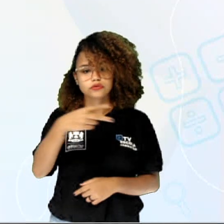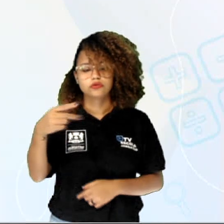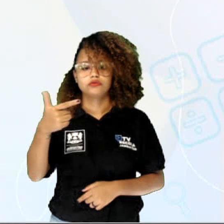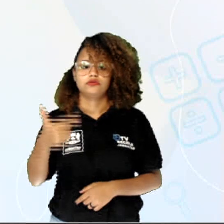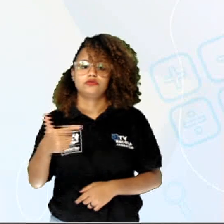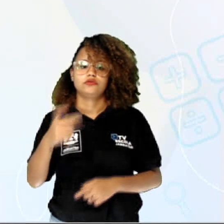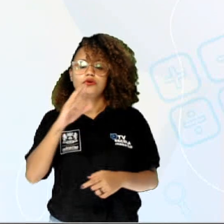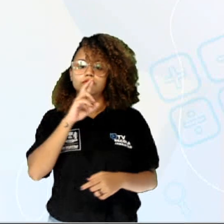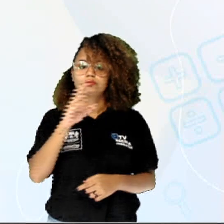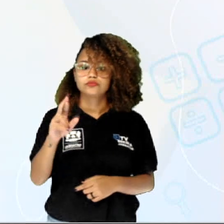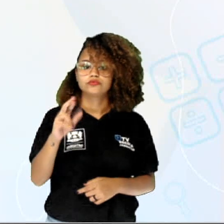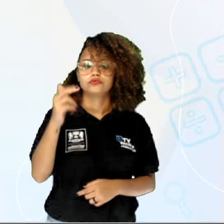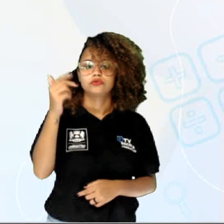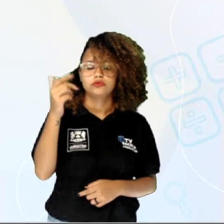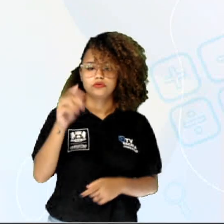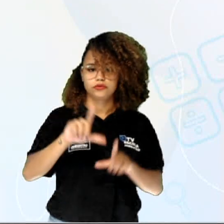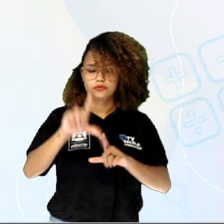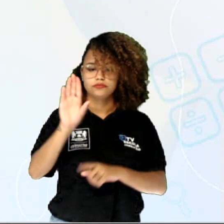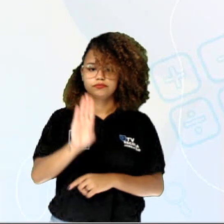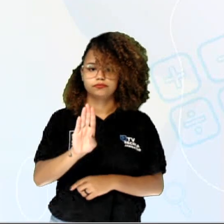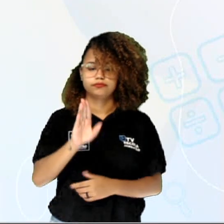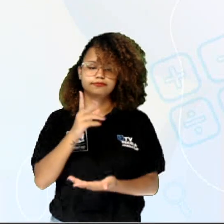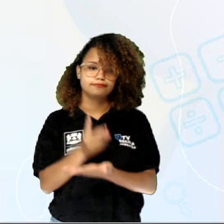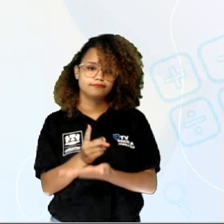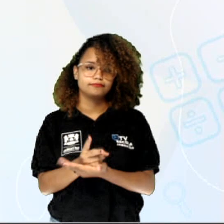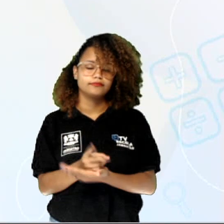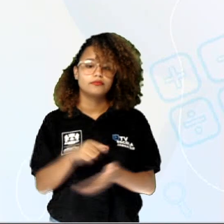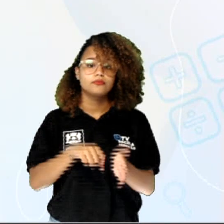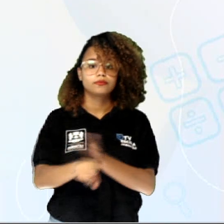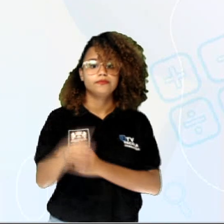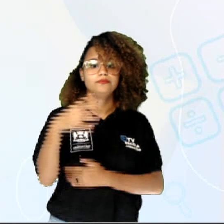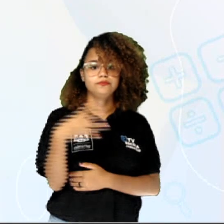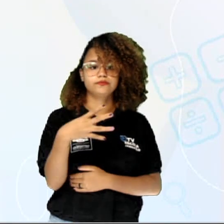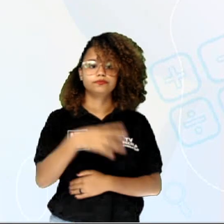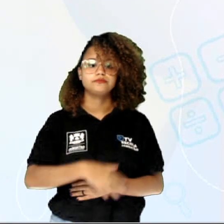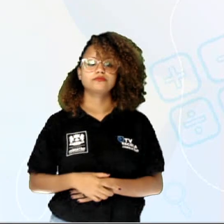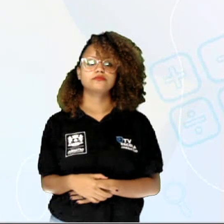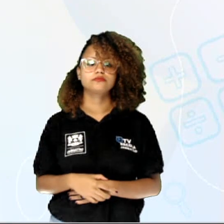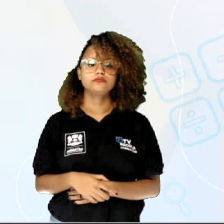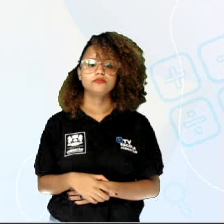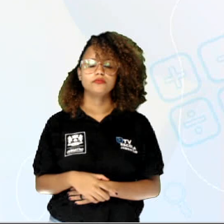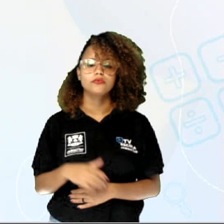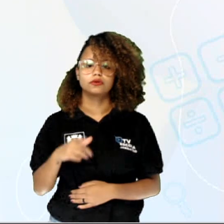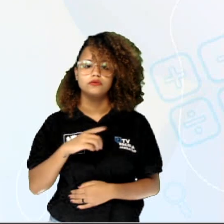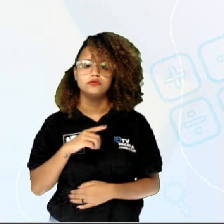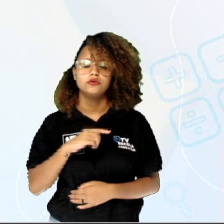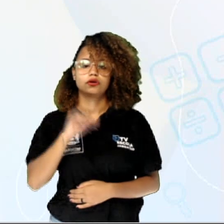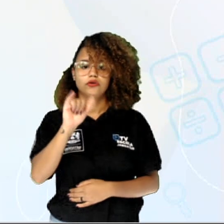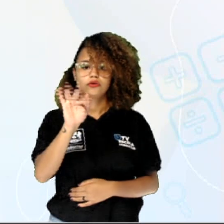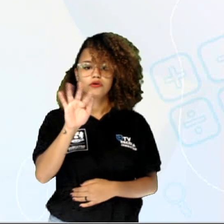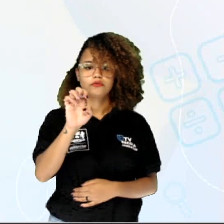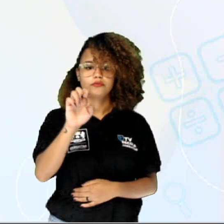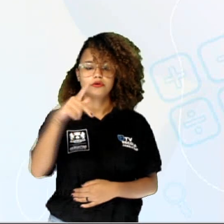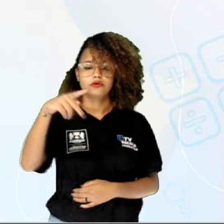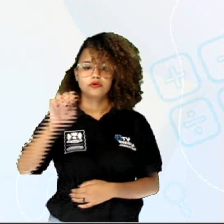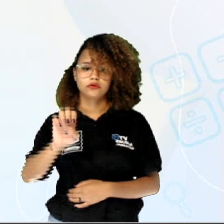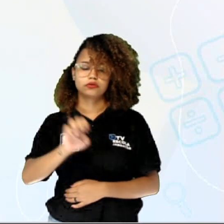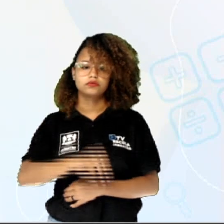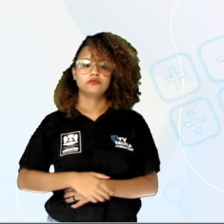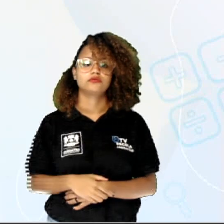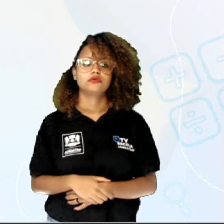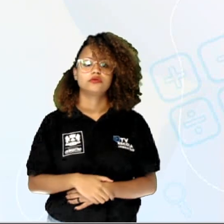que o tempo vai diminuir, né? Quanto maior a velocidade, menor o tempo. Então temos aqui mais um caso de duas grandezas